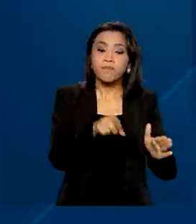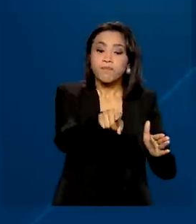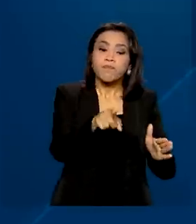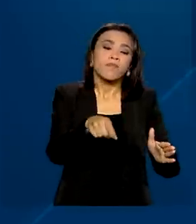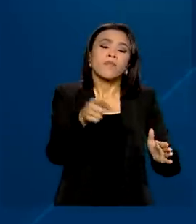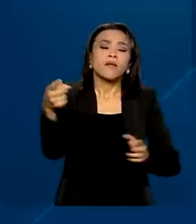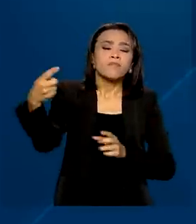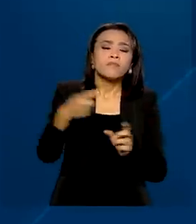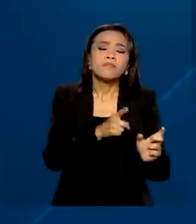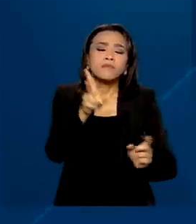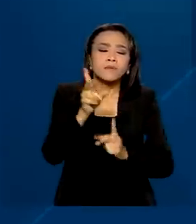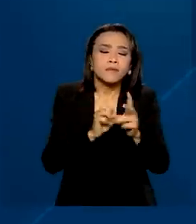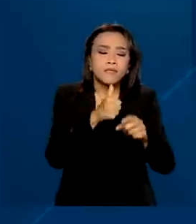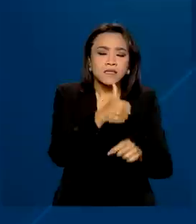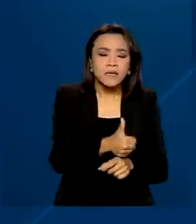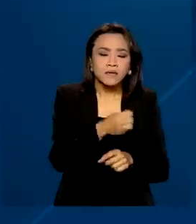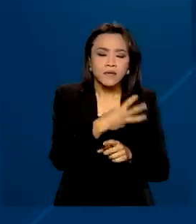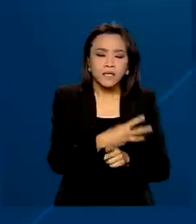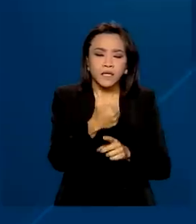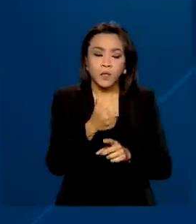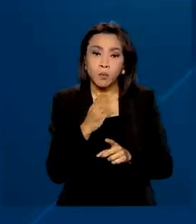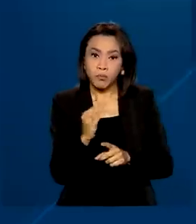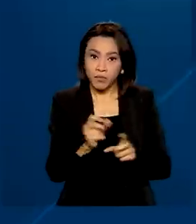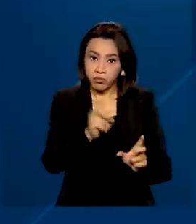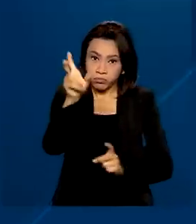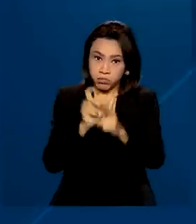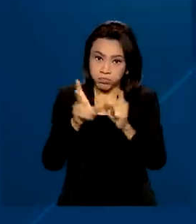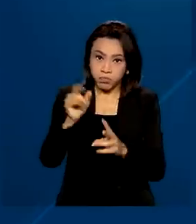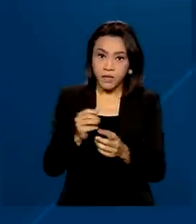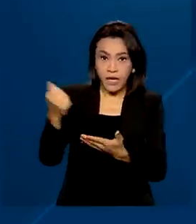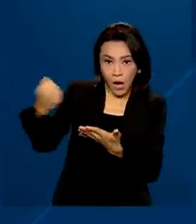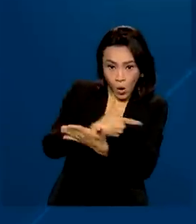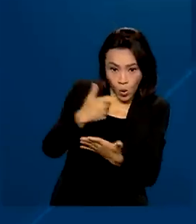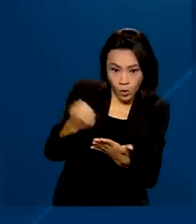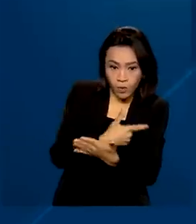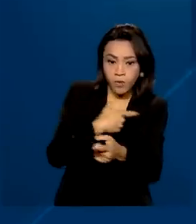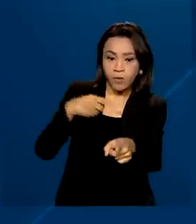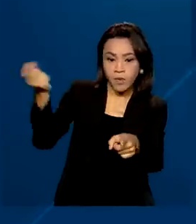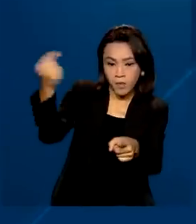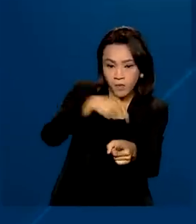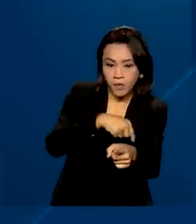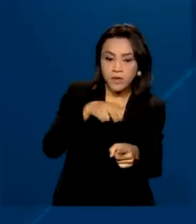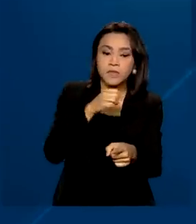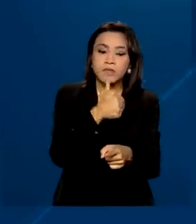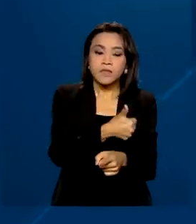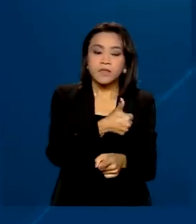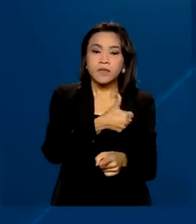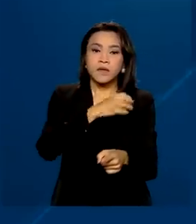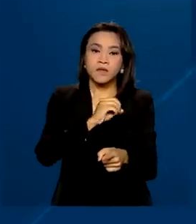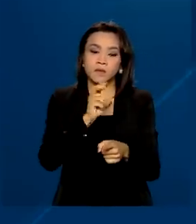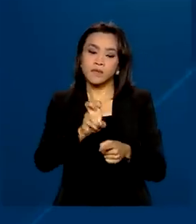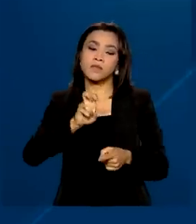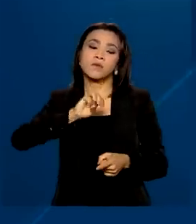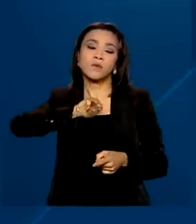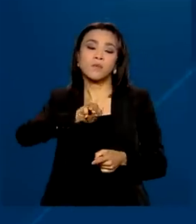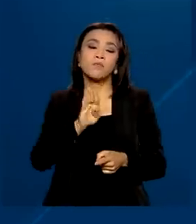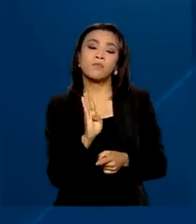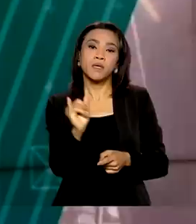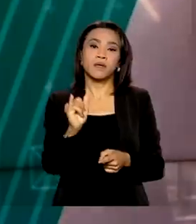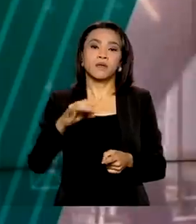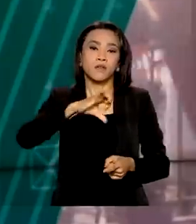totalizaram 131 bilhões de dólares e as importações 105 bilhões e 900 milhões de